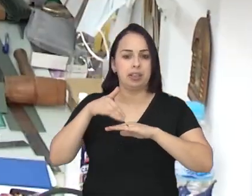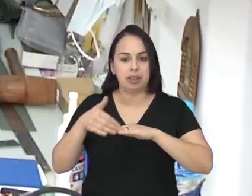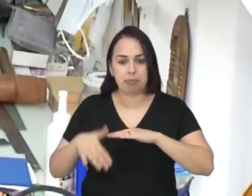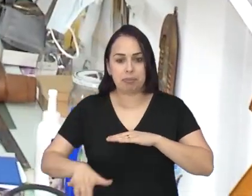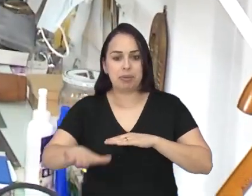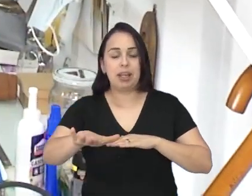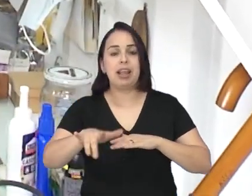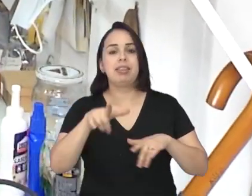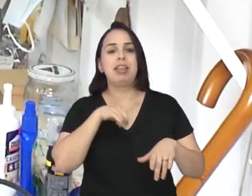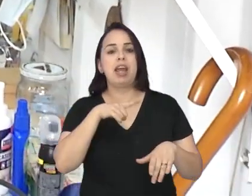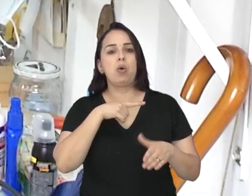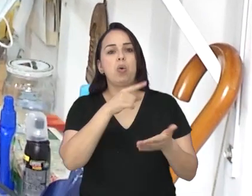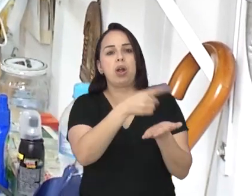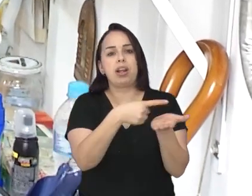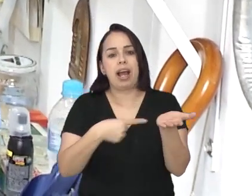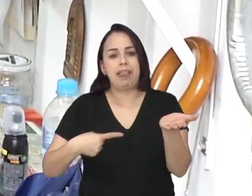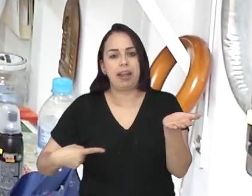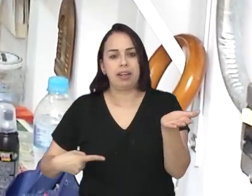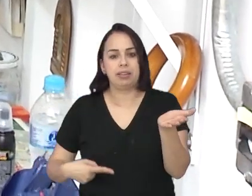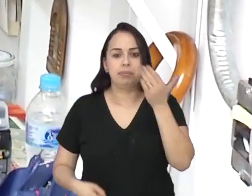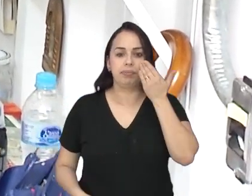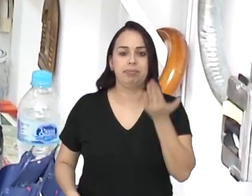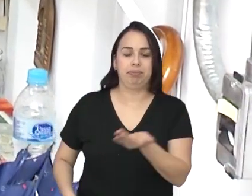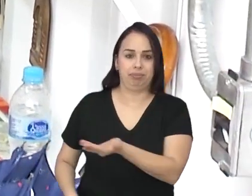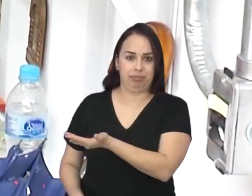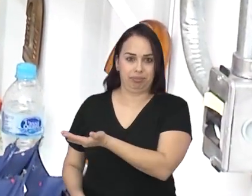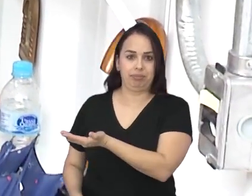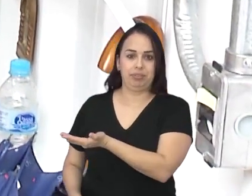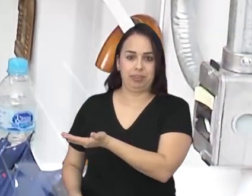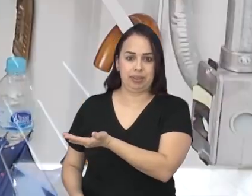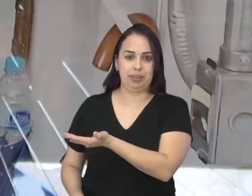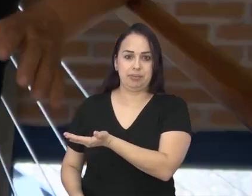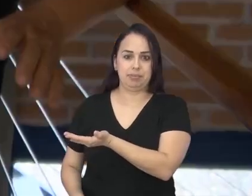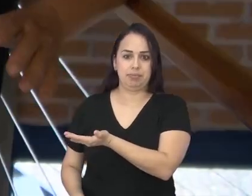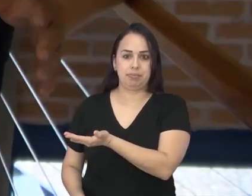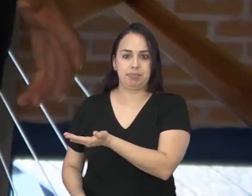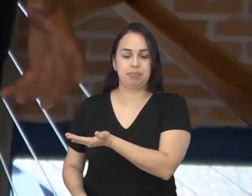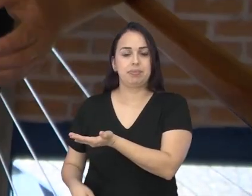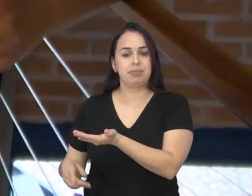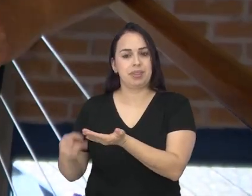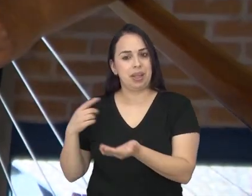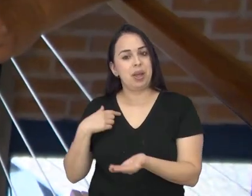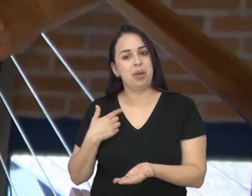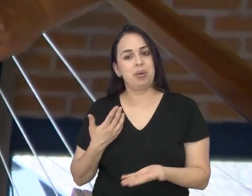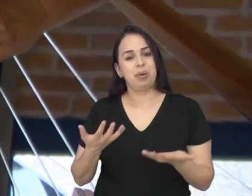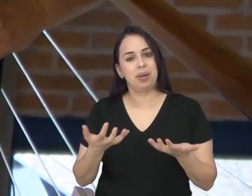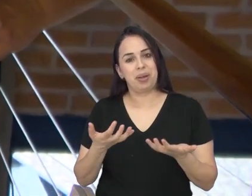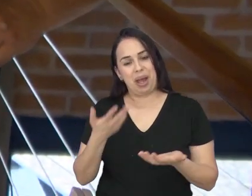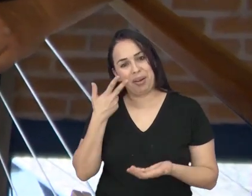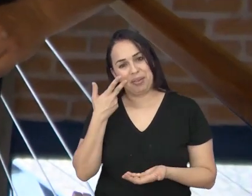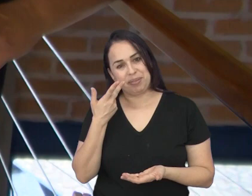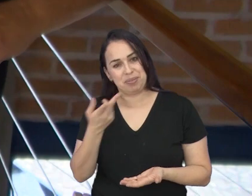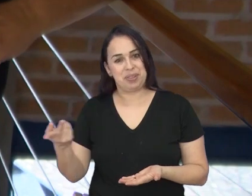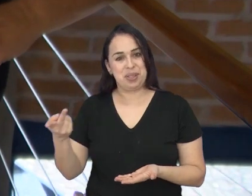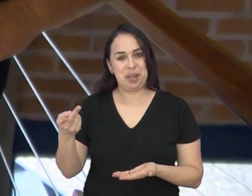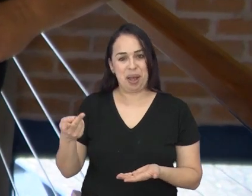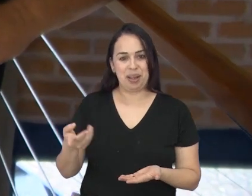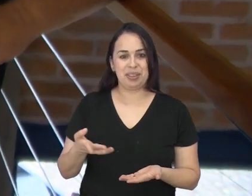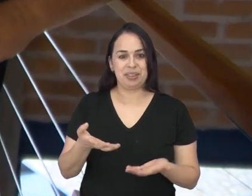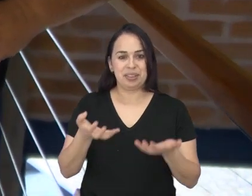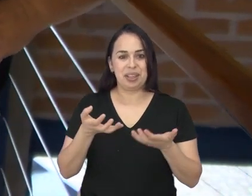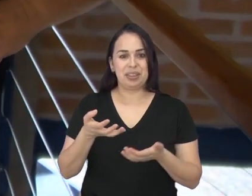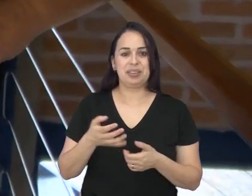container, tem o ateliê de encadernação da Carminha e da Cláudia, que eu sugiro que vocês conheçam.